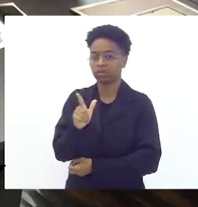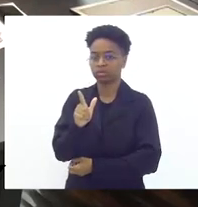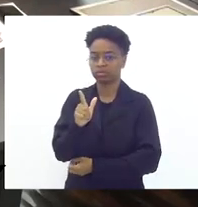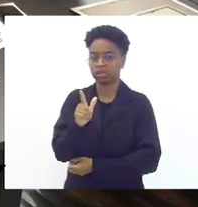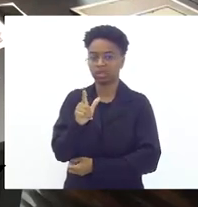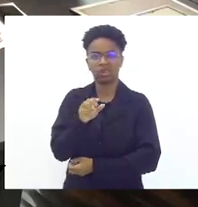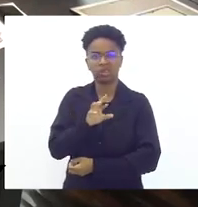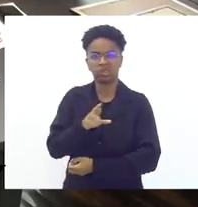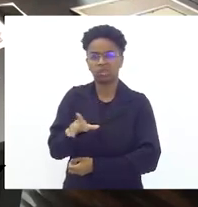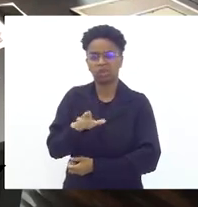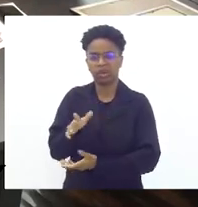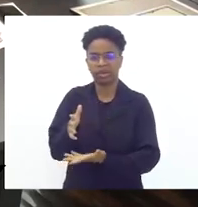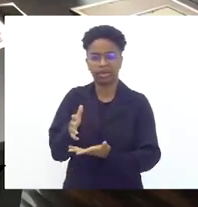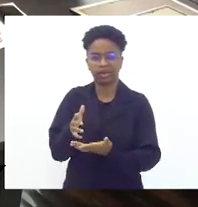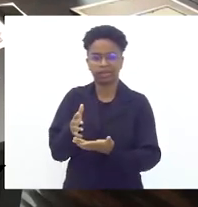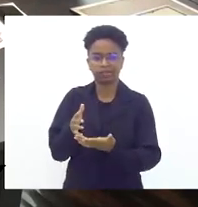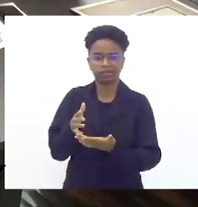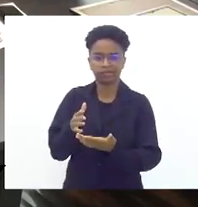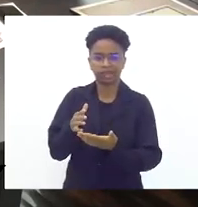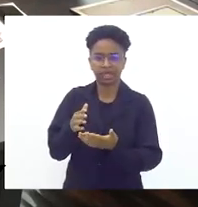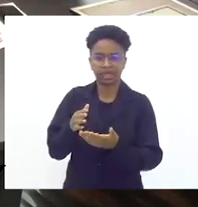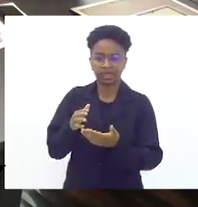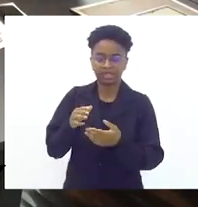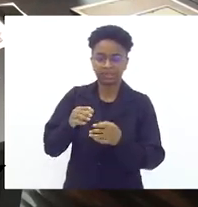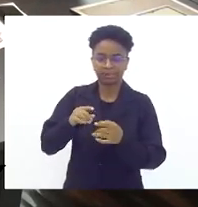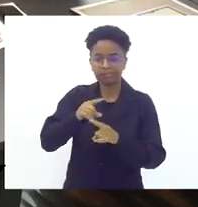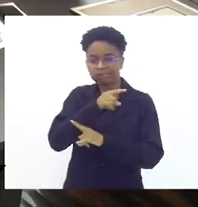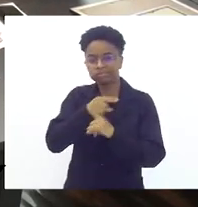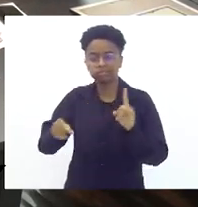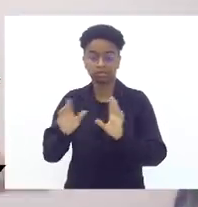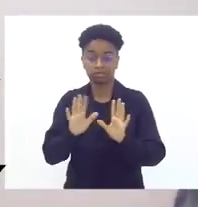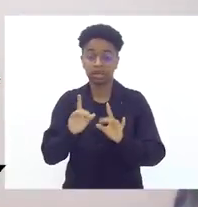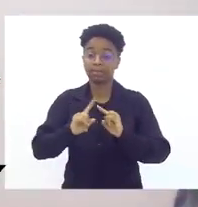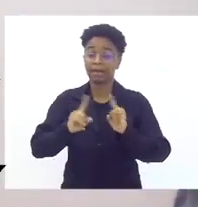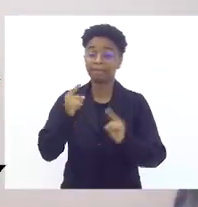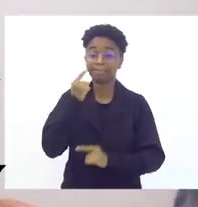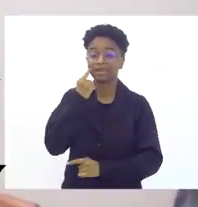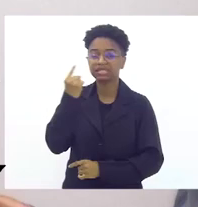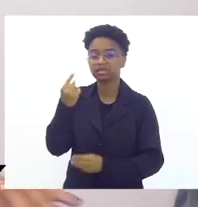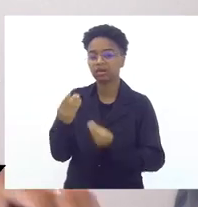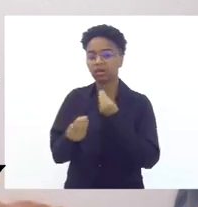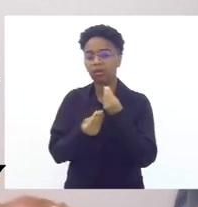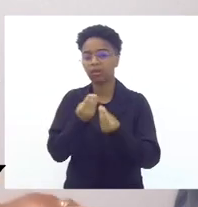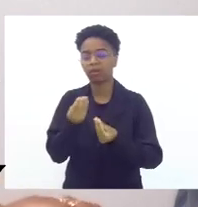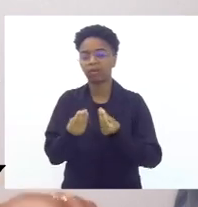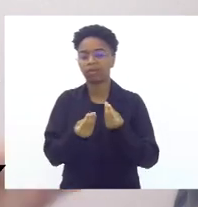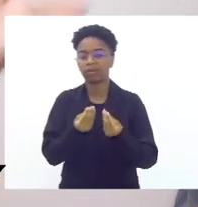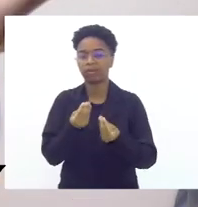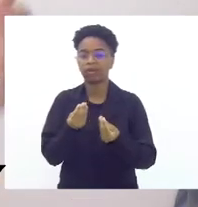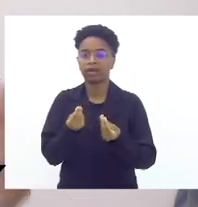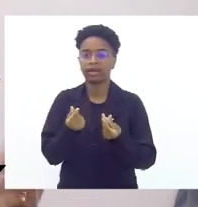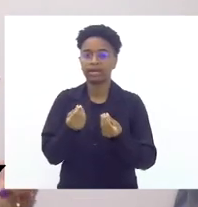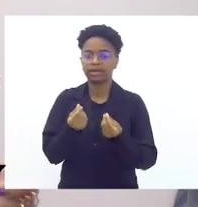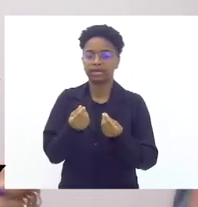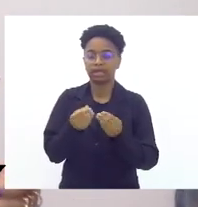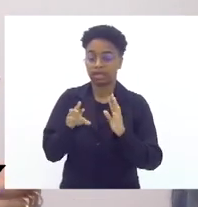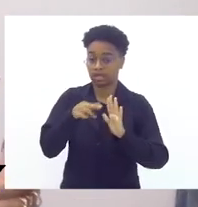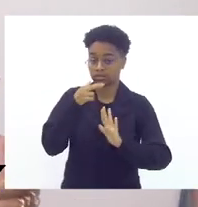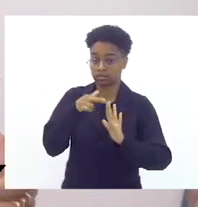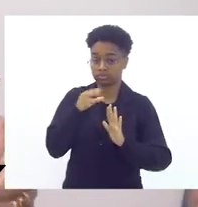chancelar isso que tá sendo feito mas pensar por exemplo na resolução do